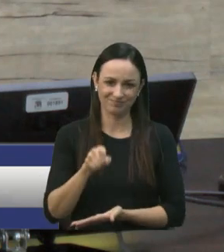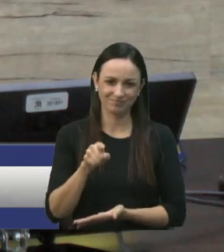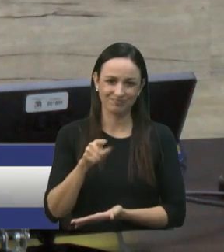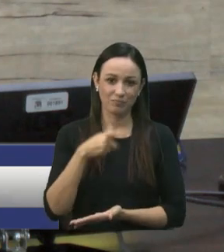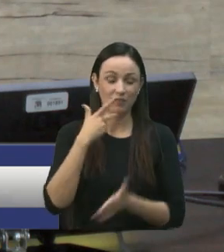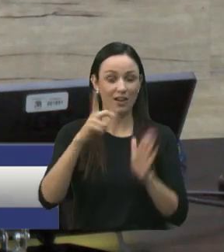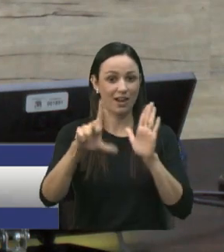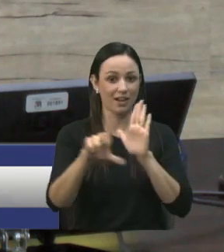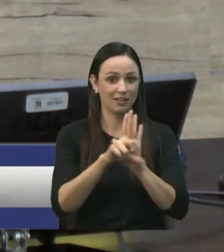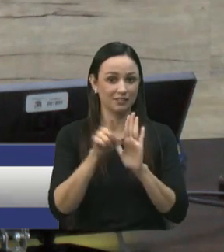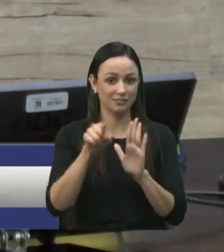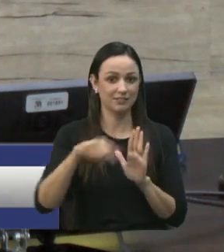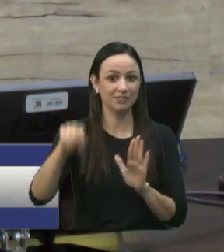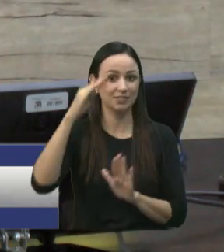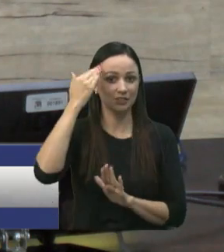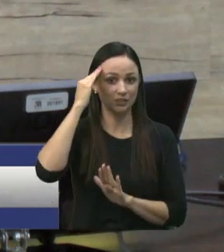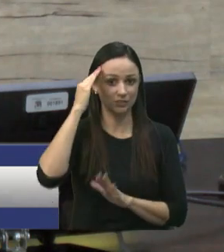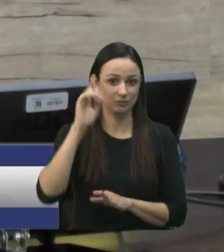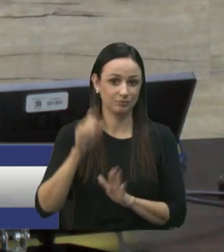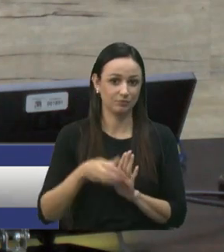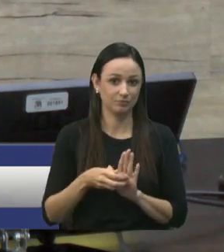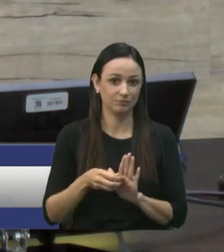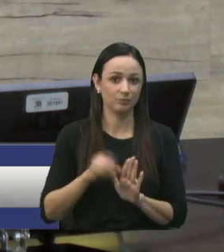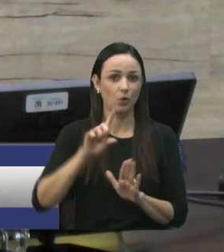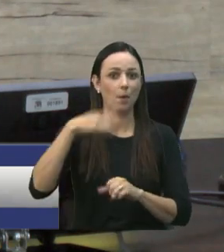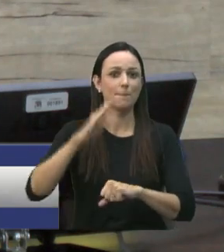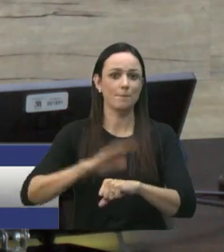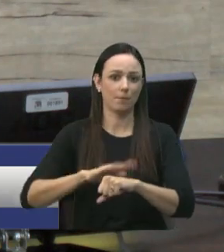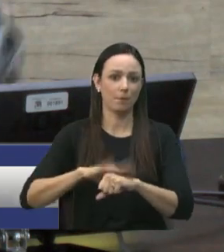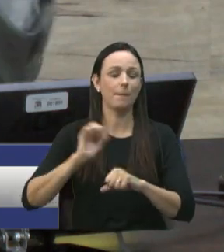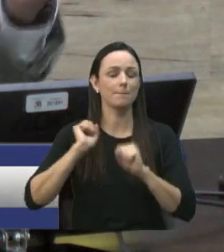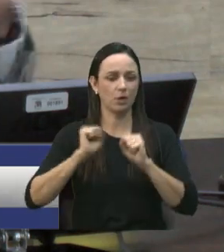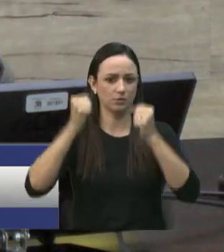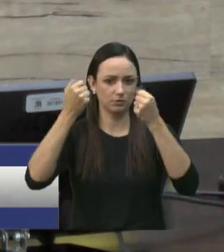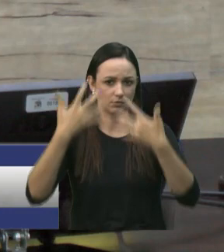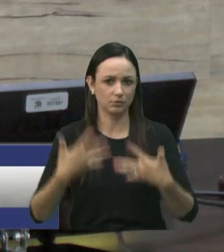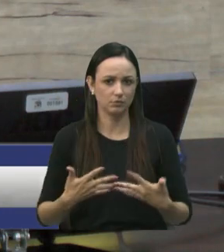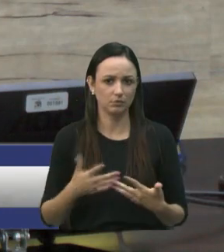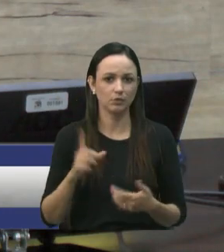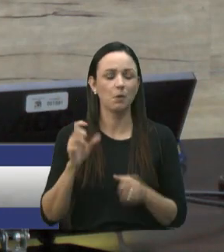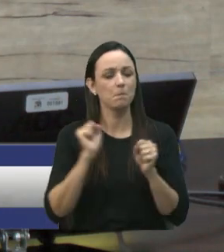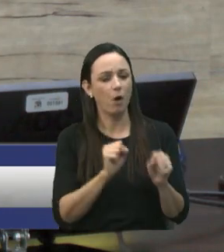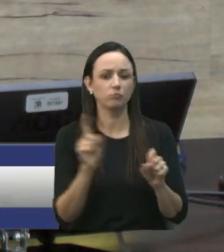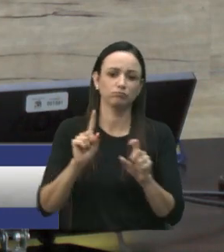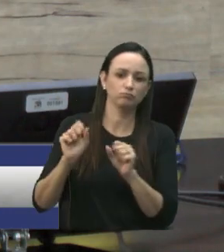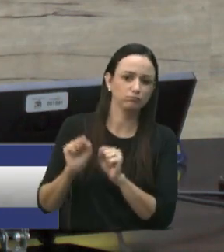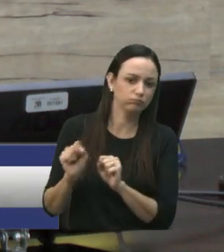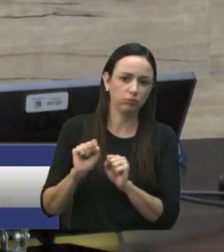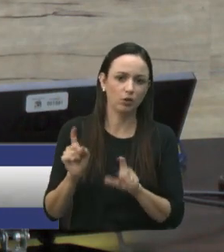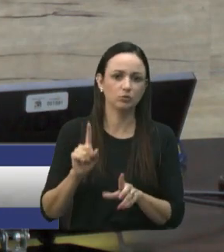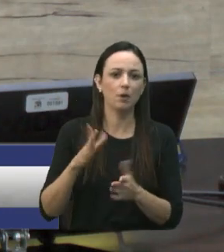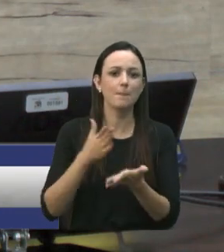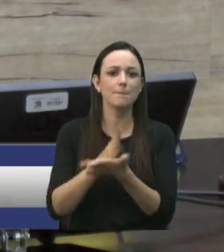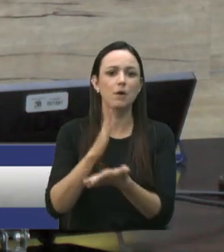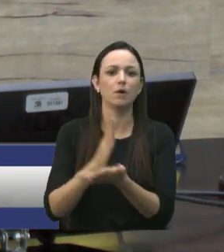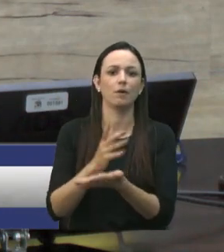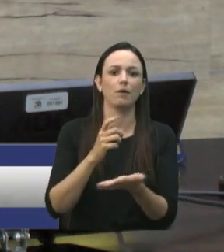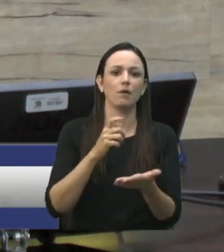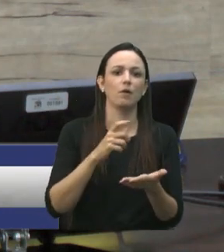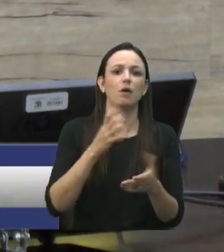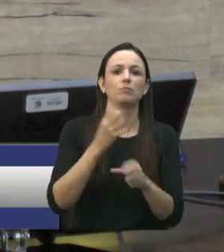da lei, só para vocês entenderem, depois, em um outro momento, a gente pode explicar o que pode e não pode. Agora, as aprovações de